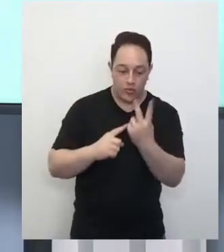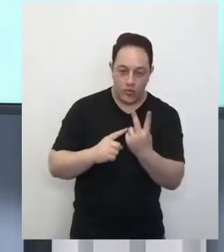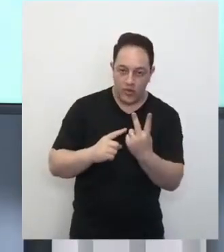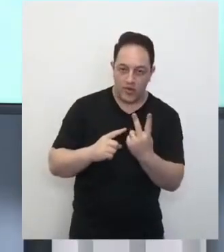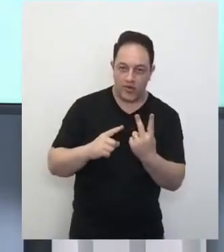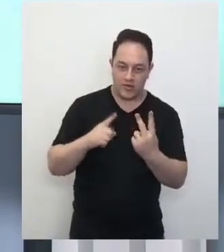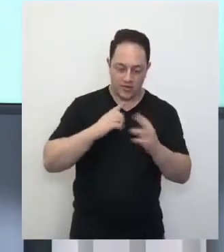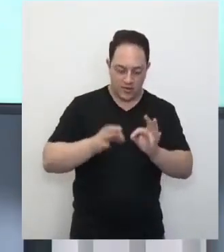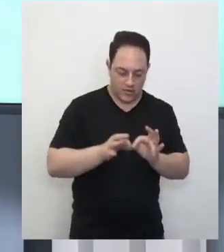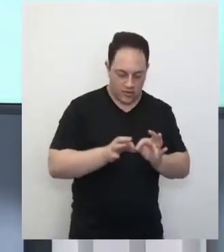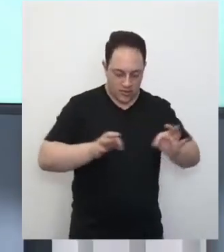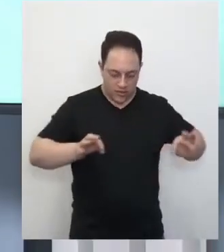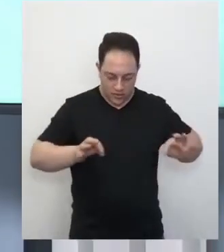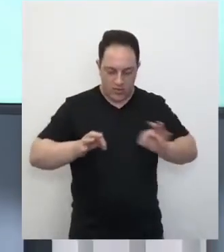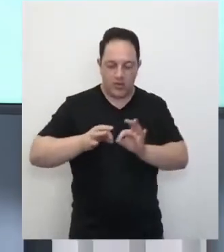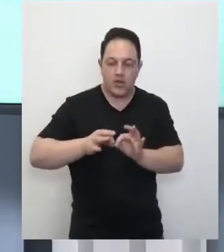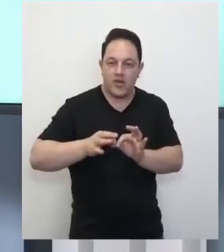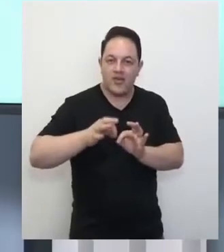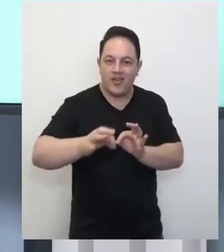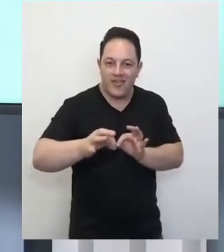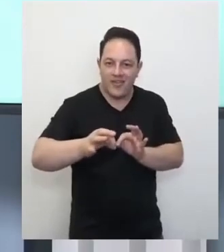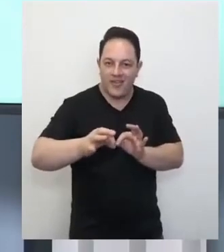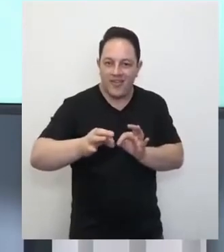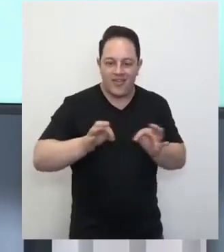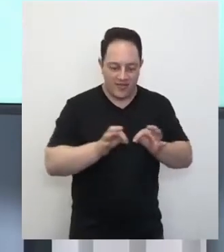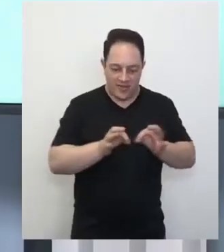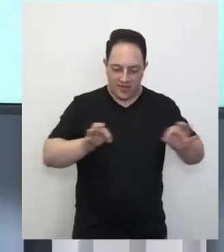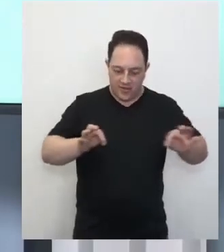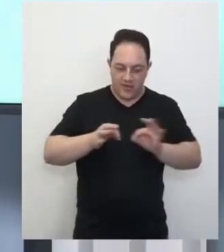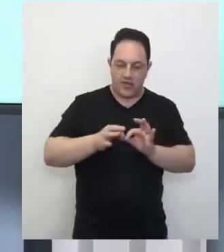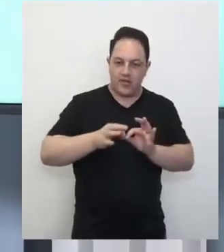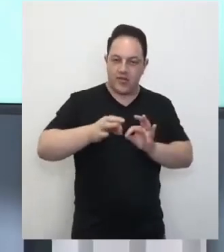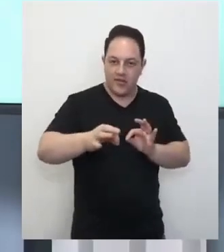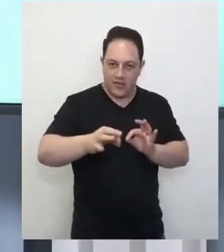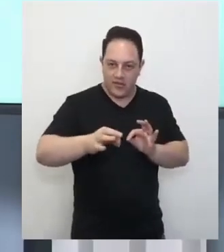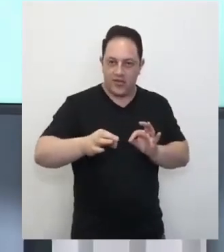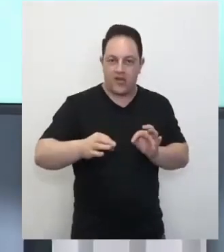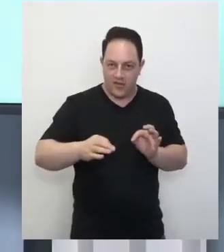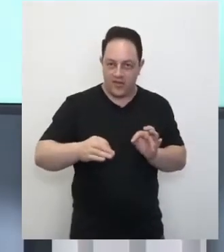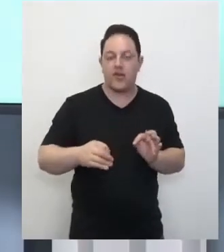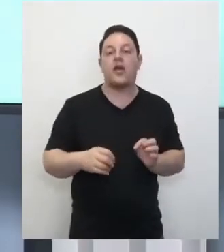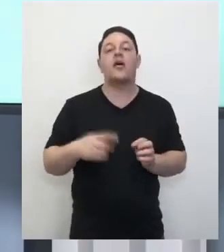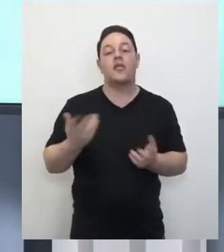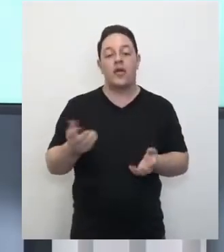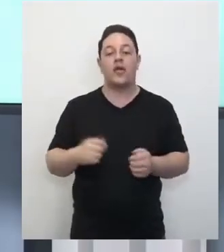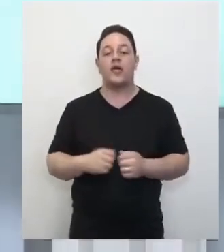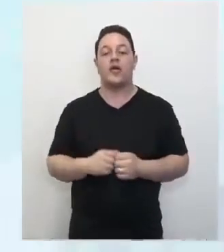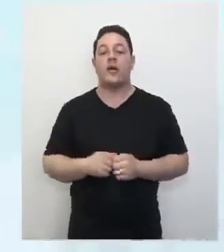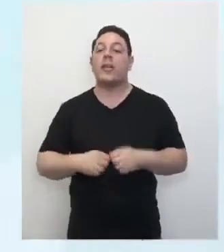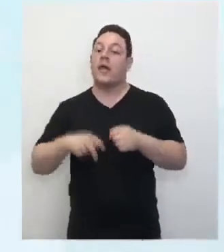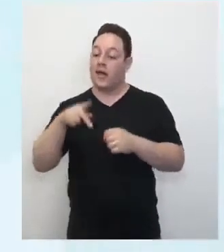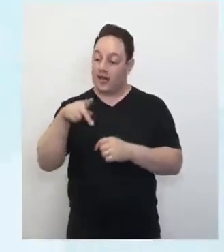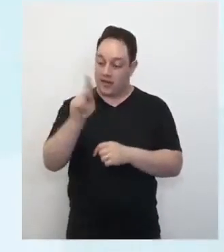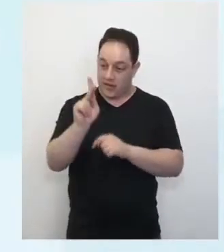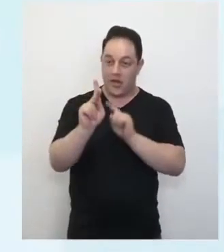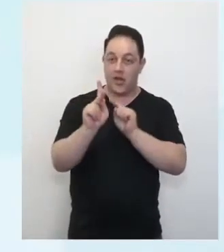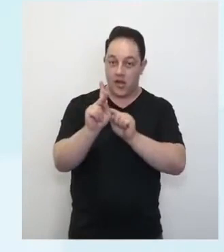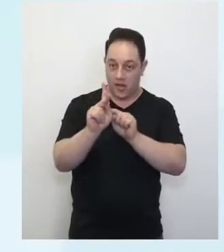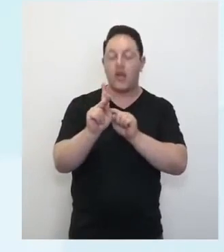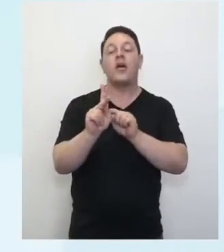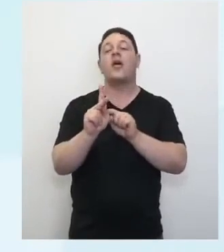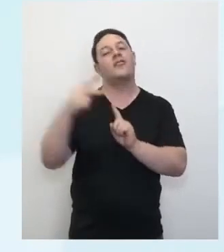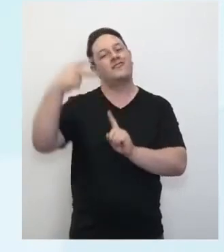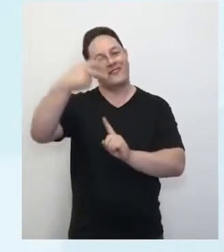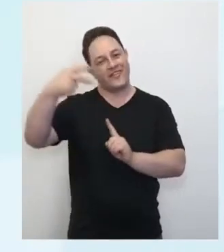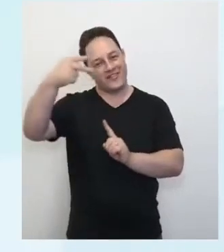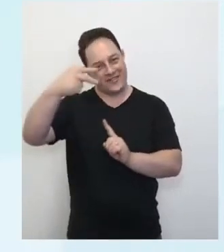Duas Medidas né largura e profundidade então o cá ele também estará